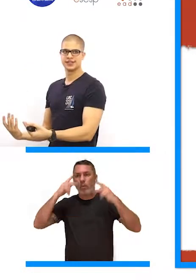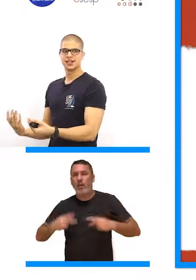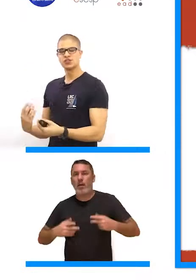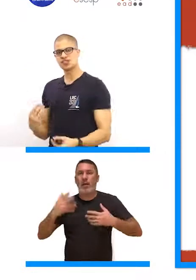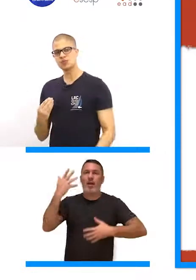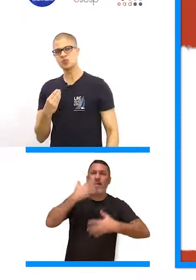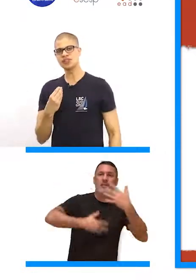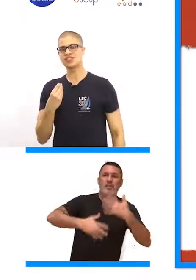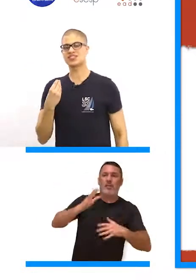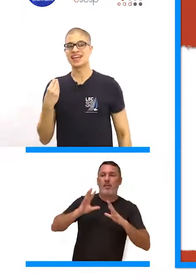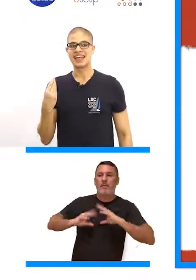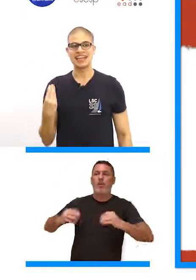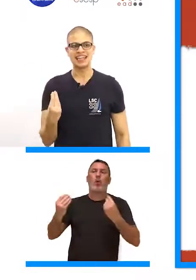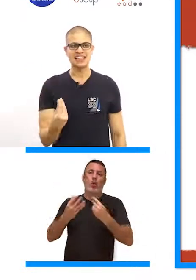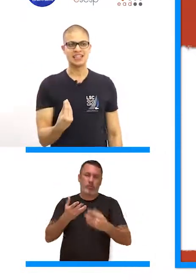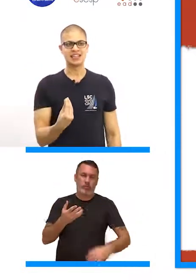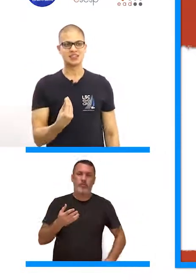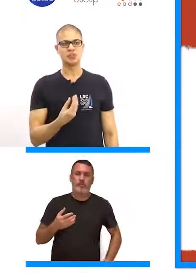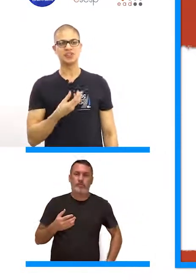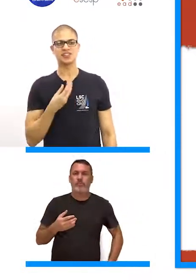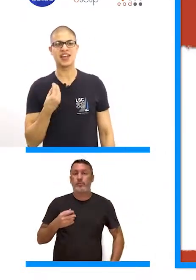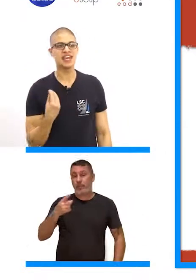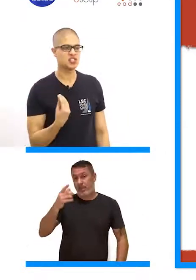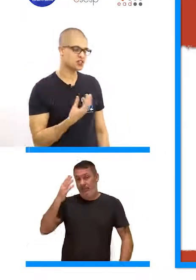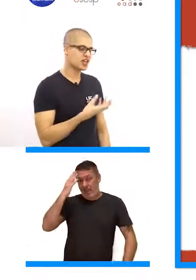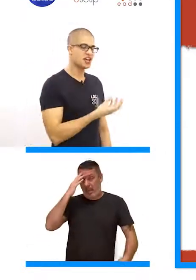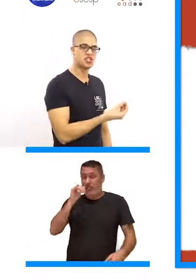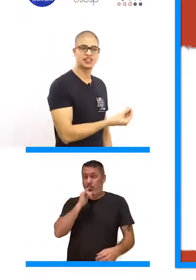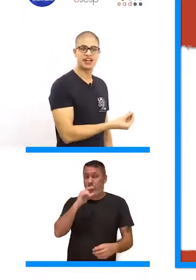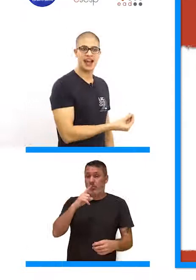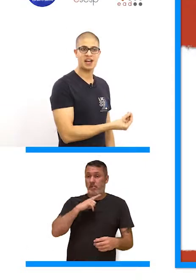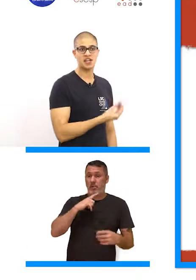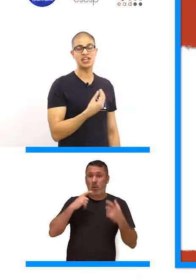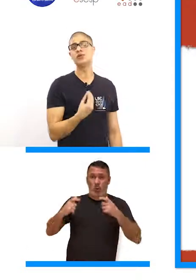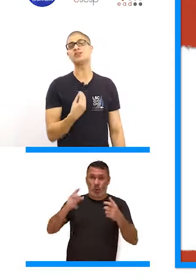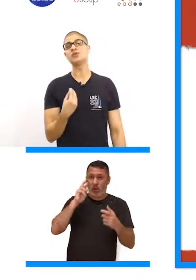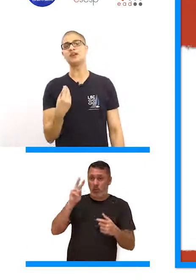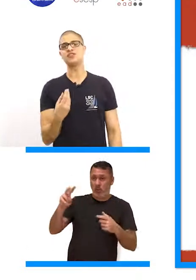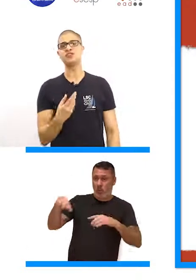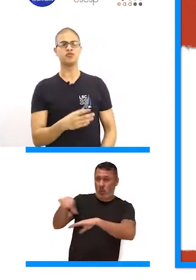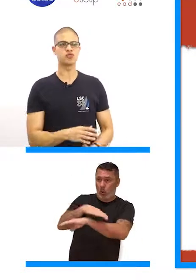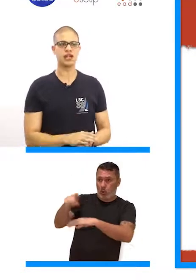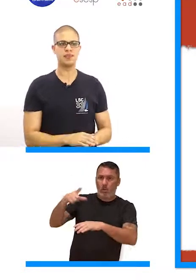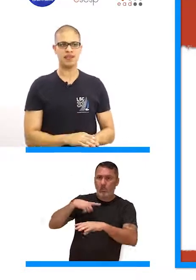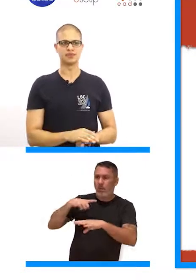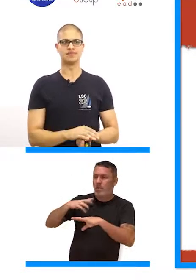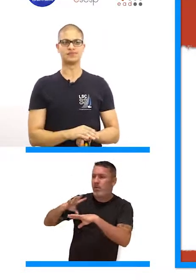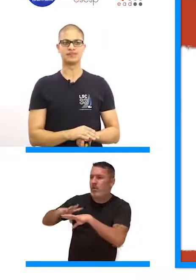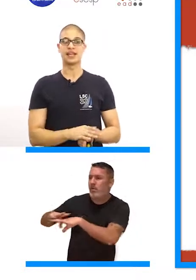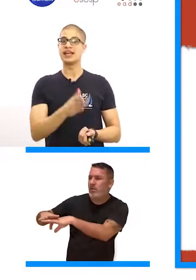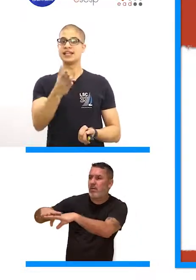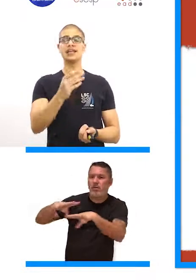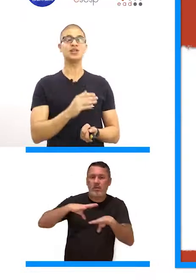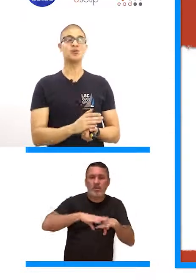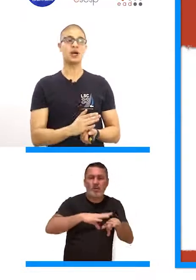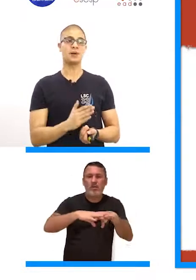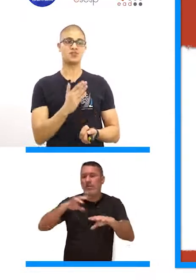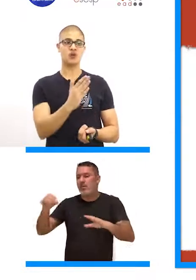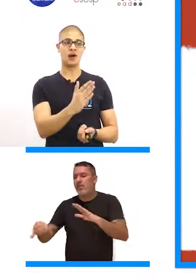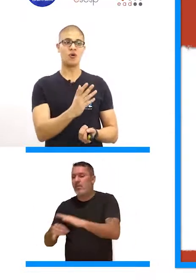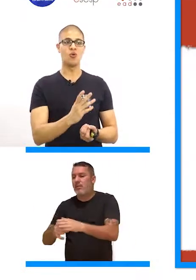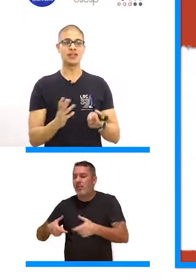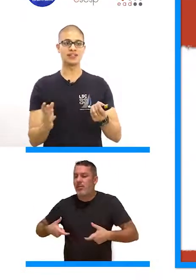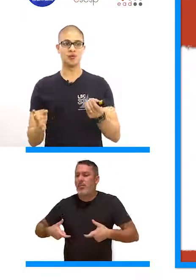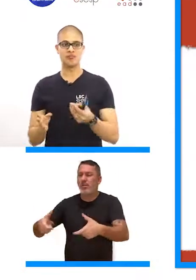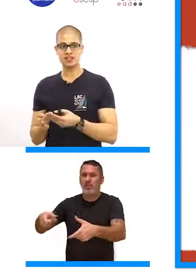interferência. Nós temos muitas galerias, muitas redes de drenagem que não têm o devido funcionamento. Quem é que nunca